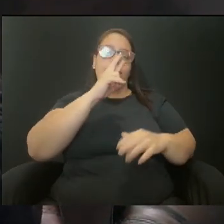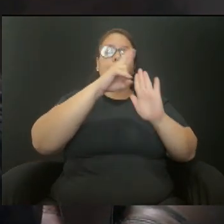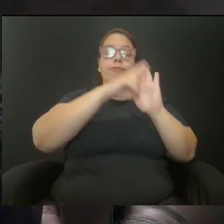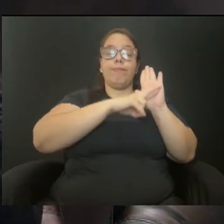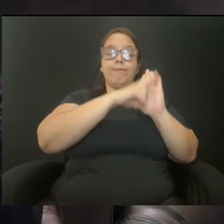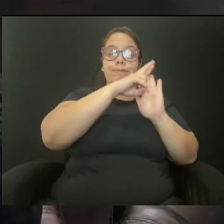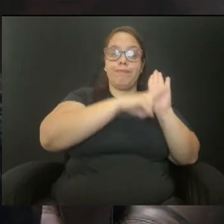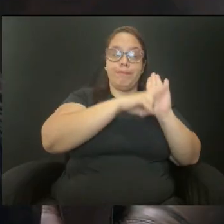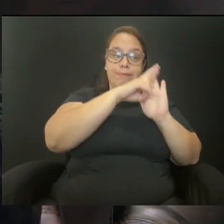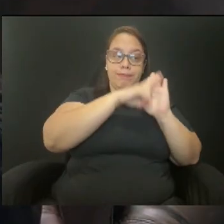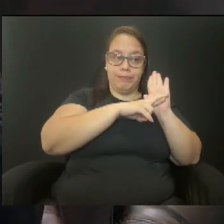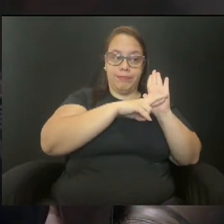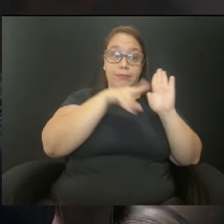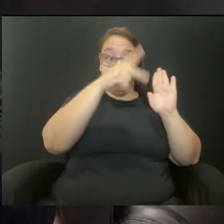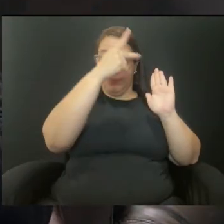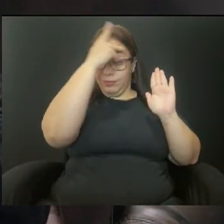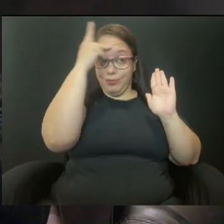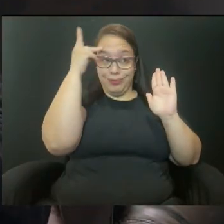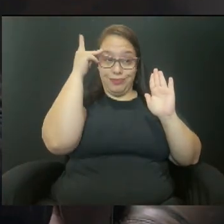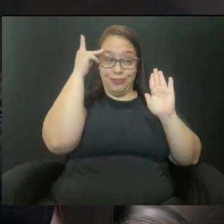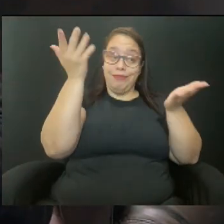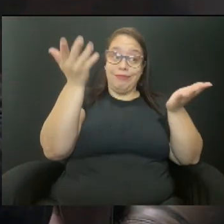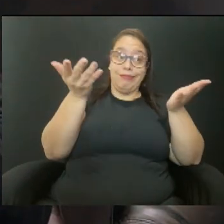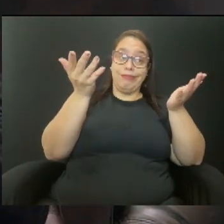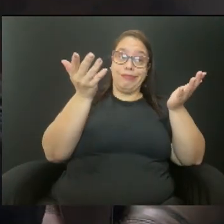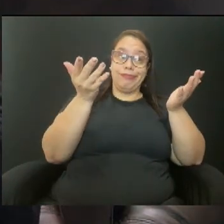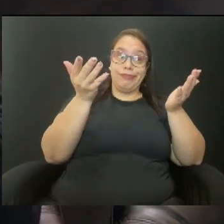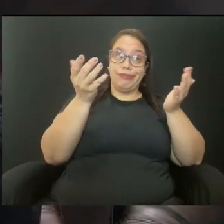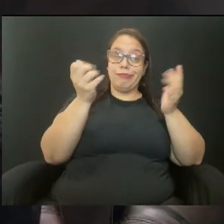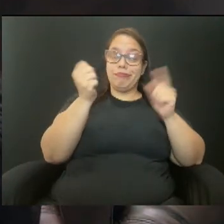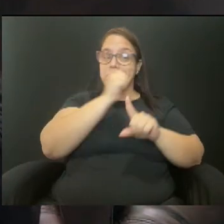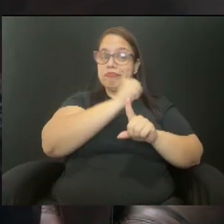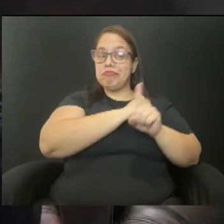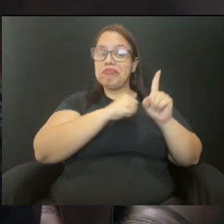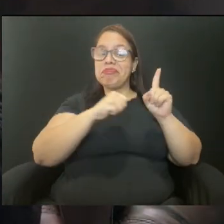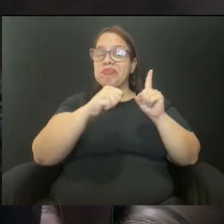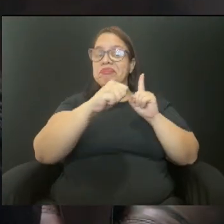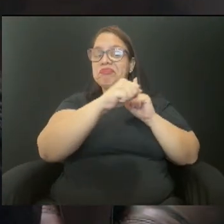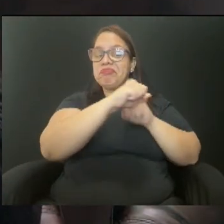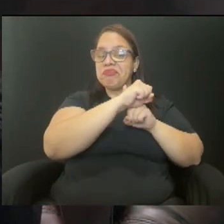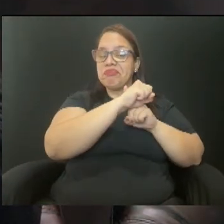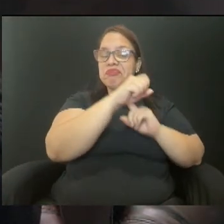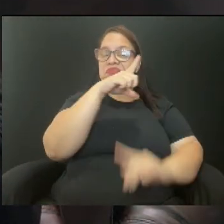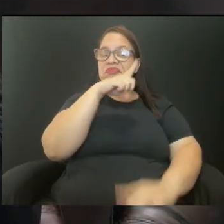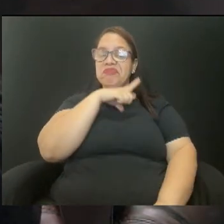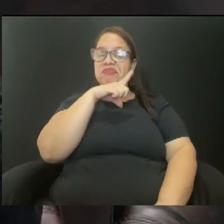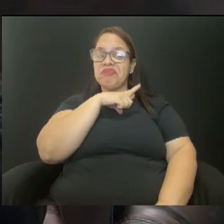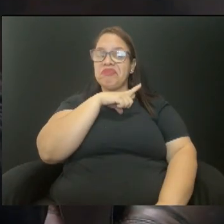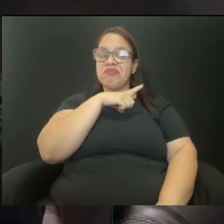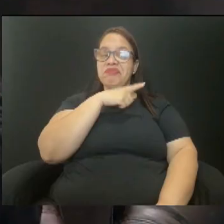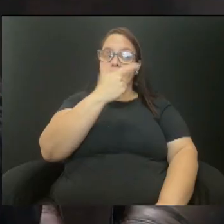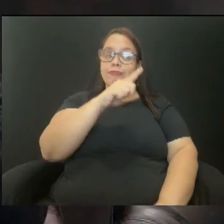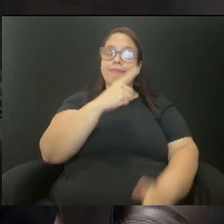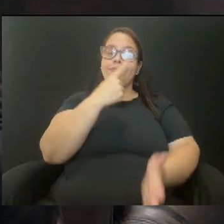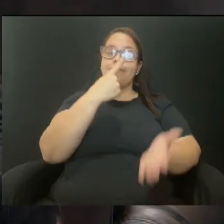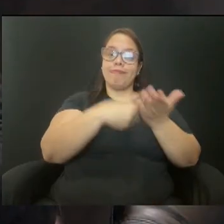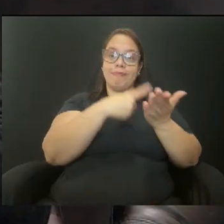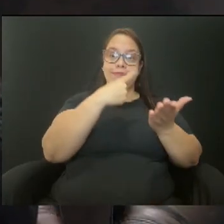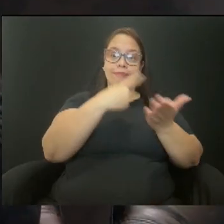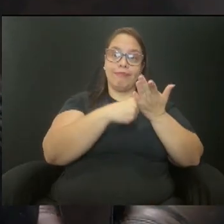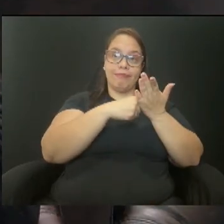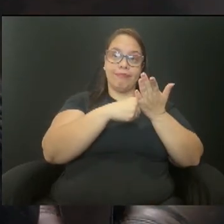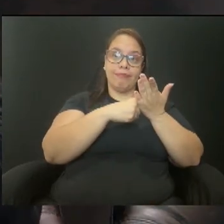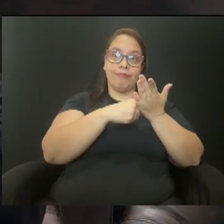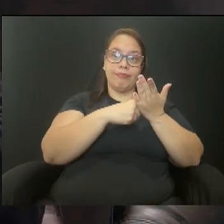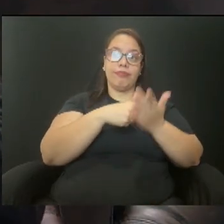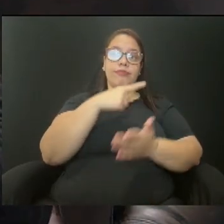pessoa. Então, socialmente tem esse aspecto. De novo, o compromisso. Você tem que estar ali